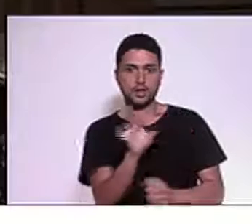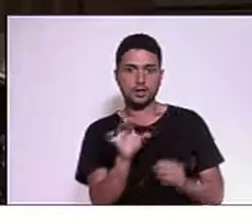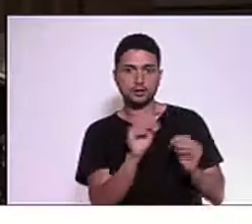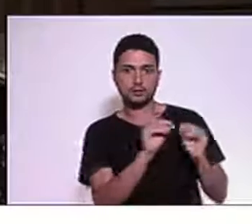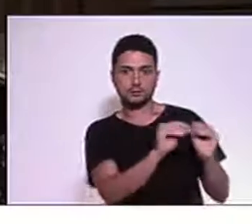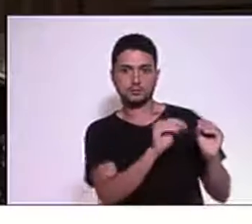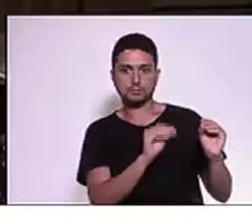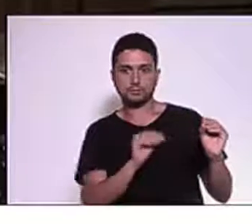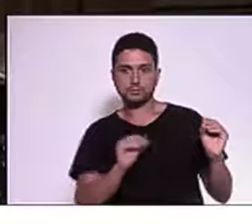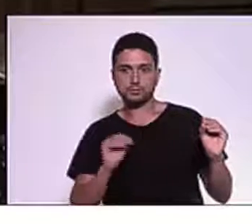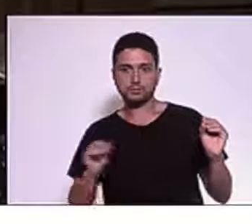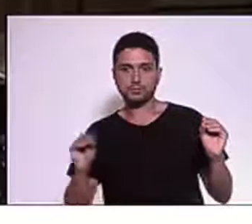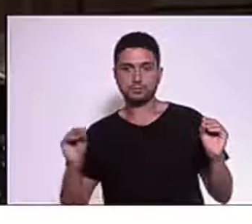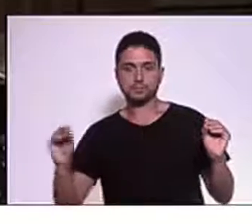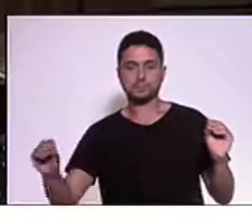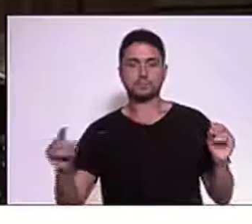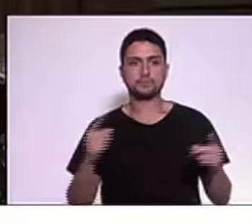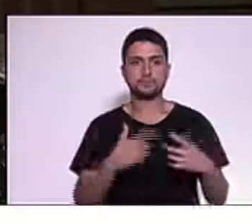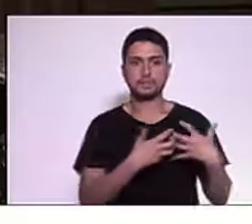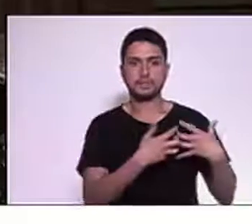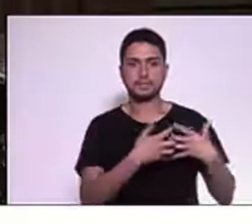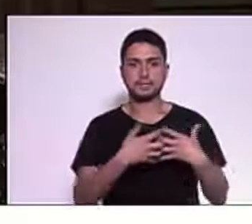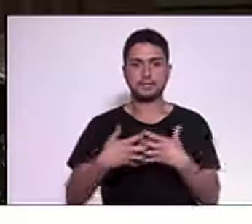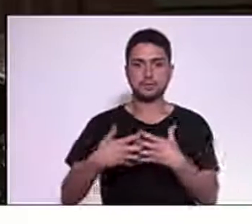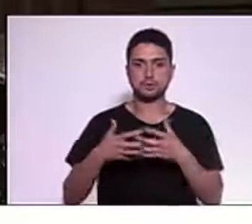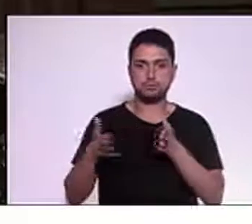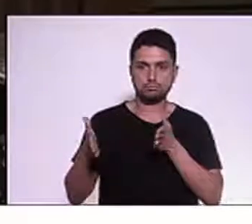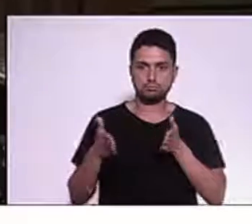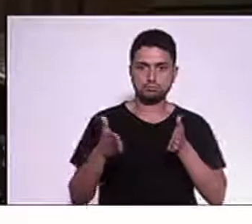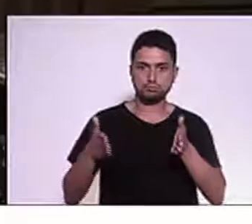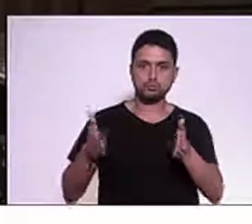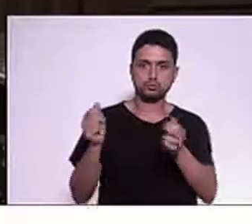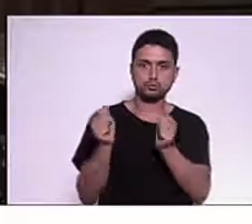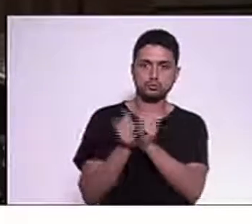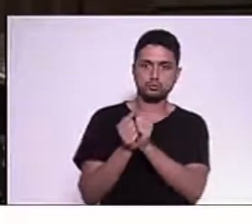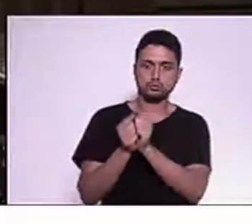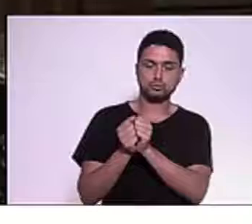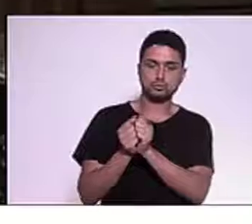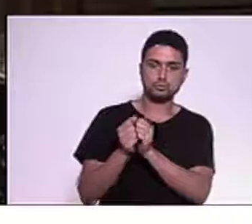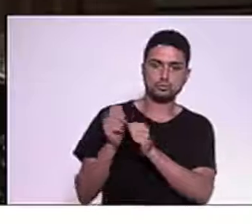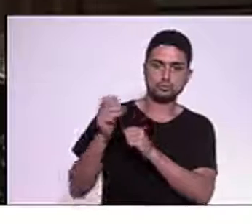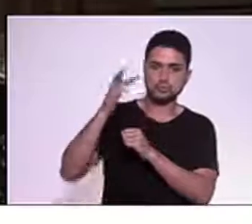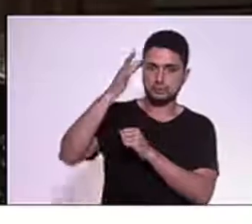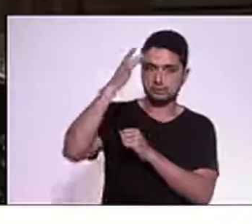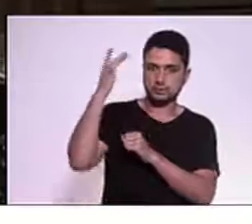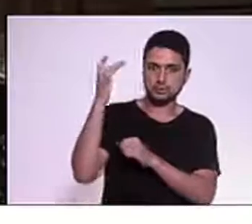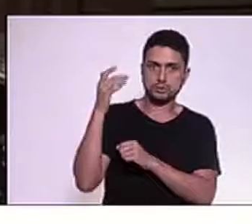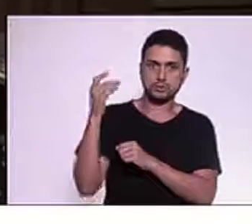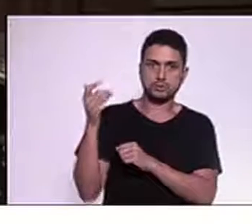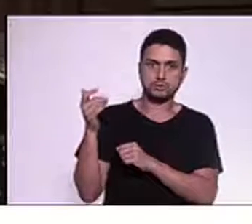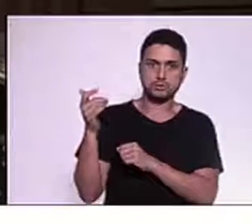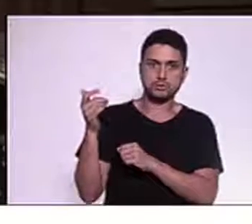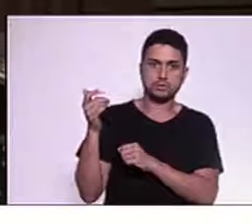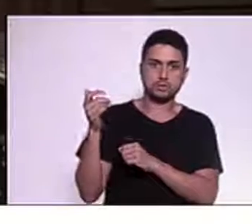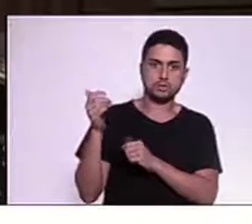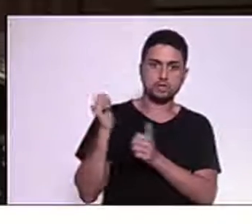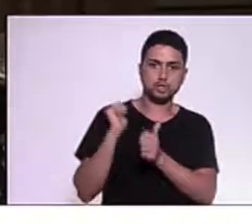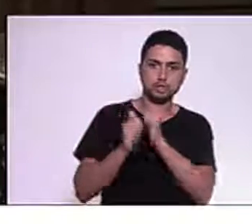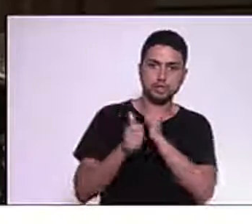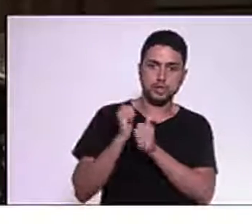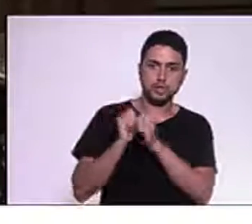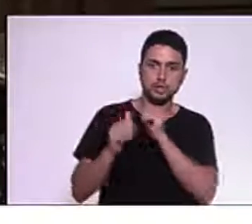para que o trio elétrico com os jogadores pudesse desfilar e ser visto